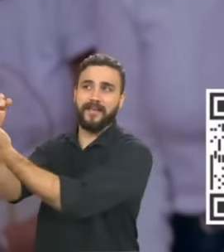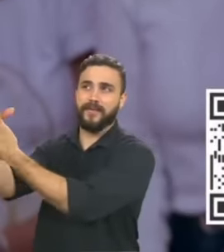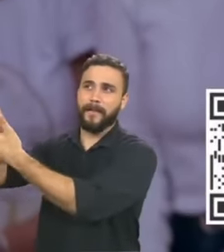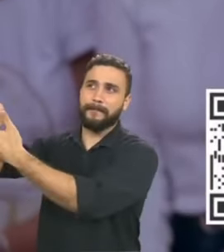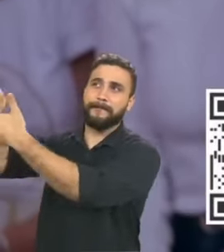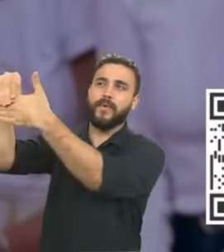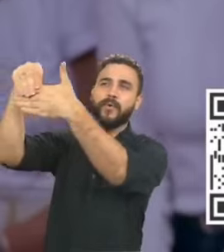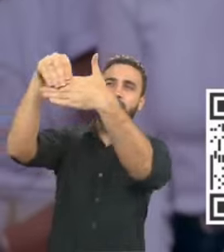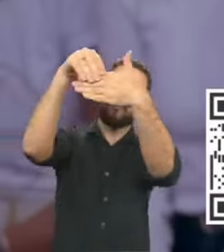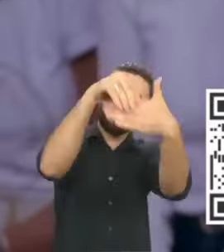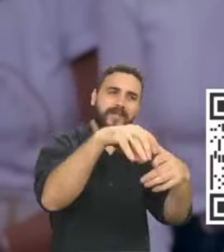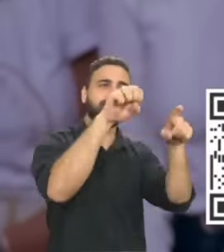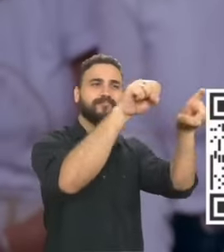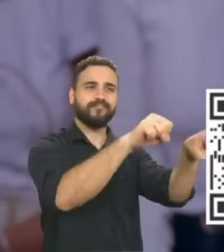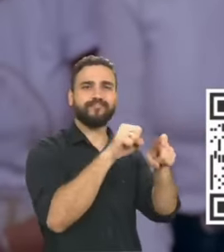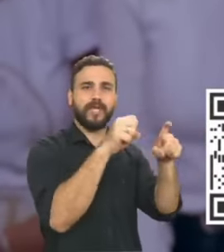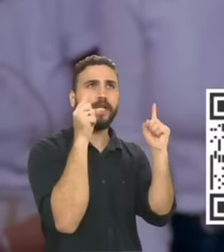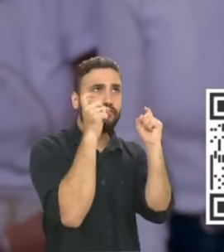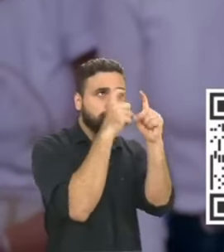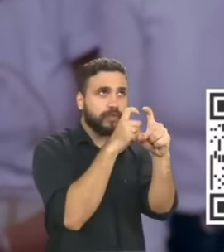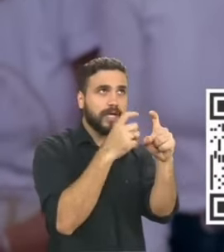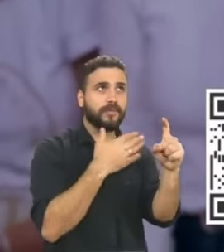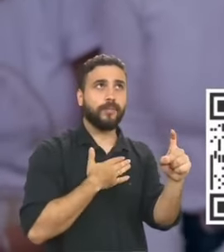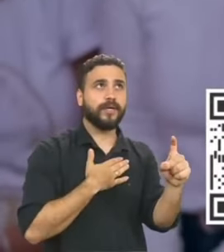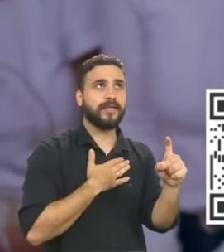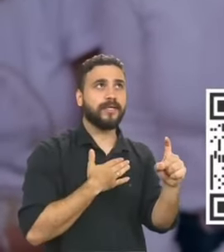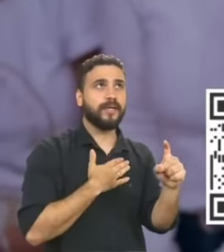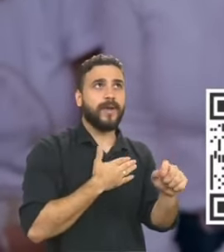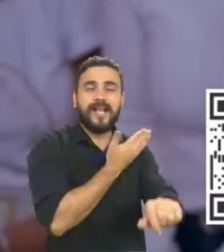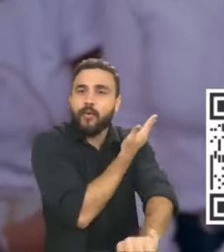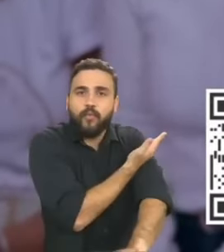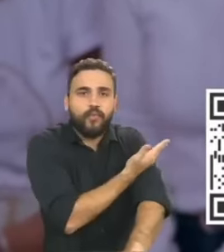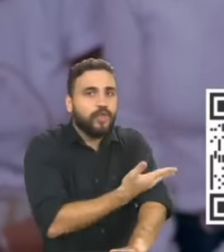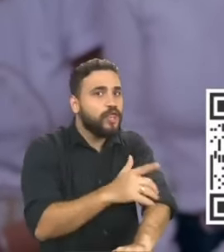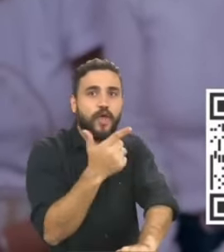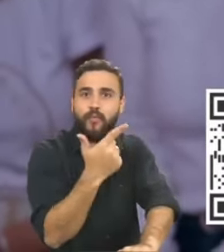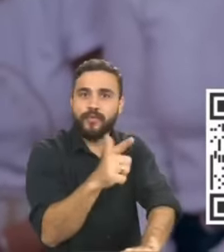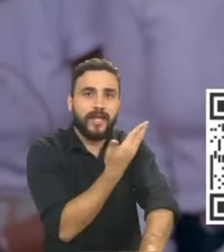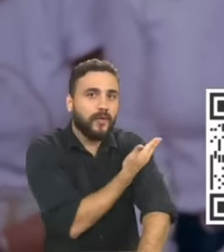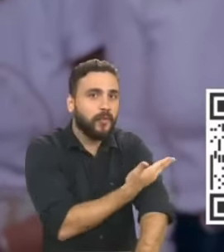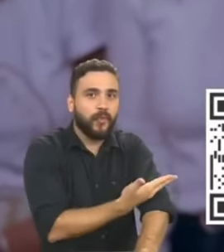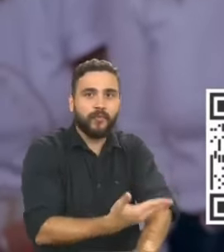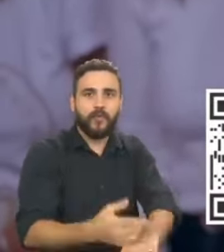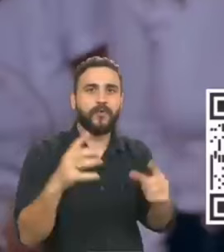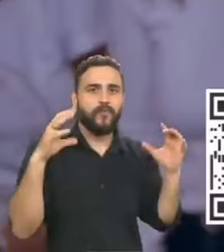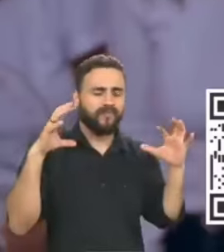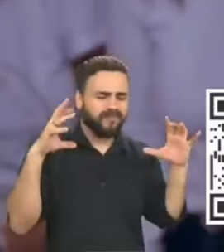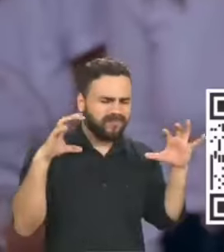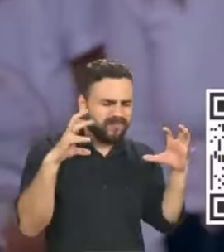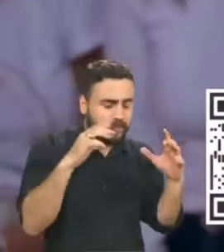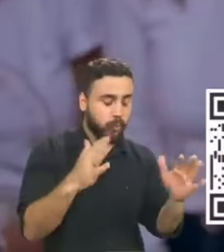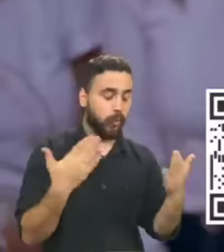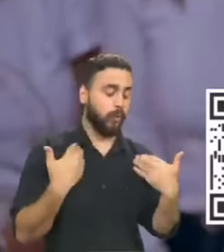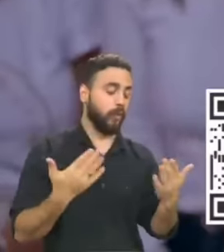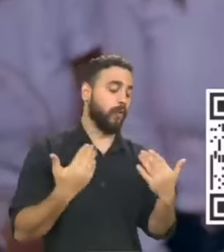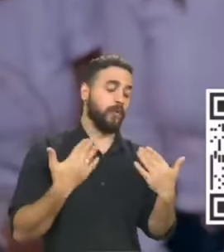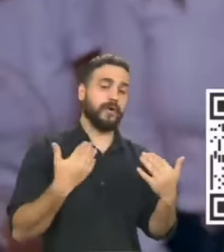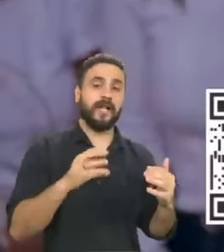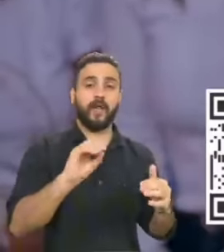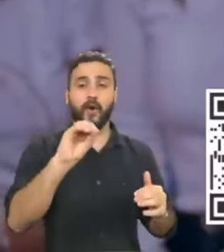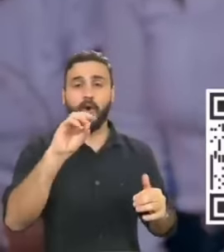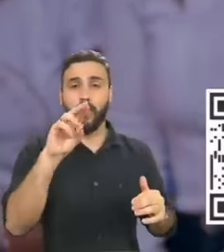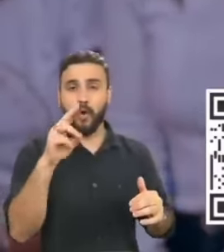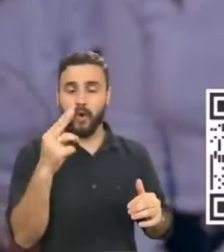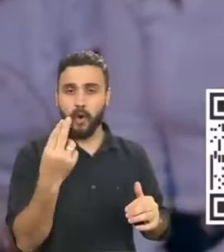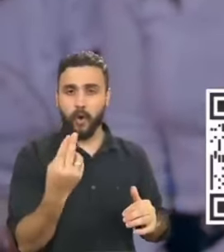do ambiente, do calor, da dificuldade de ter acesso à saúde, tantas outras coisas. Mas quando há um distanciamento da igreja no que